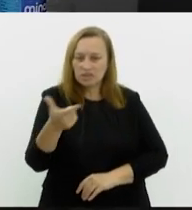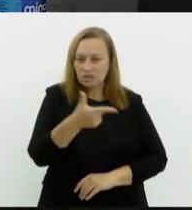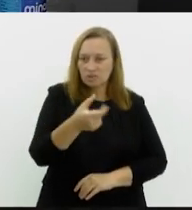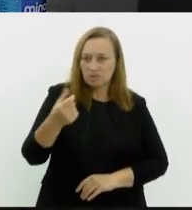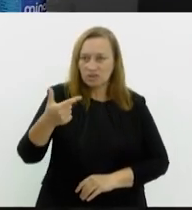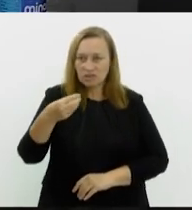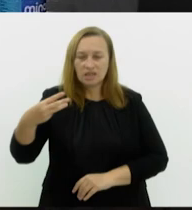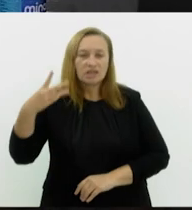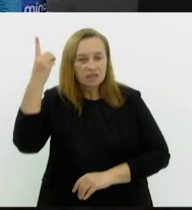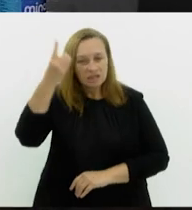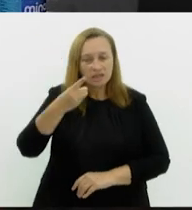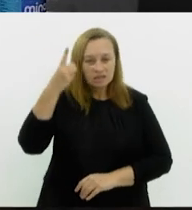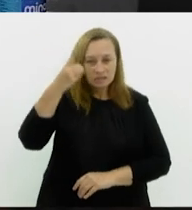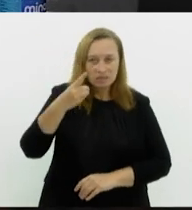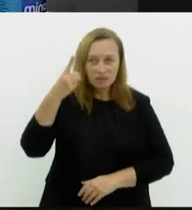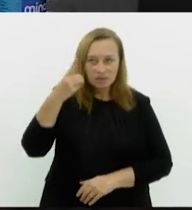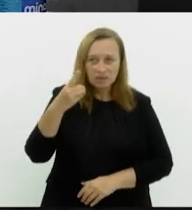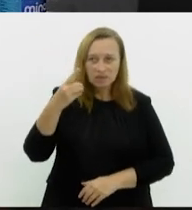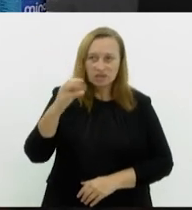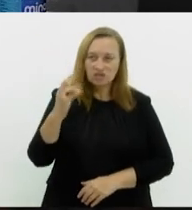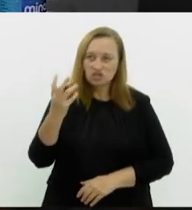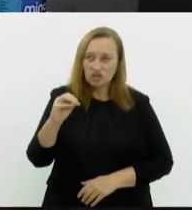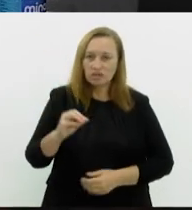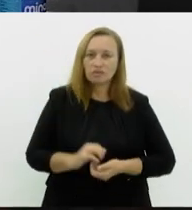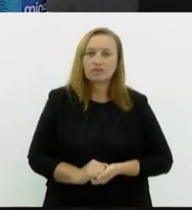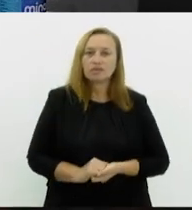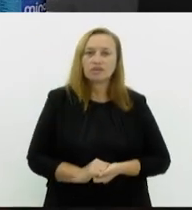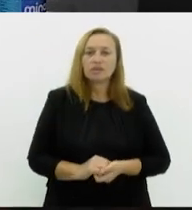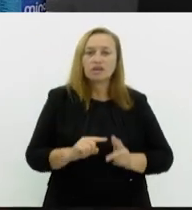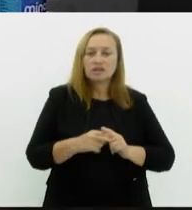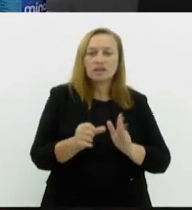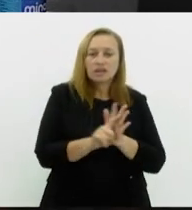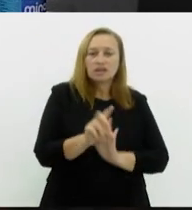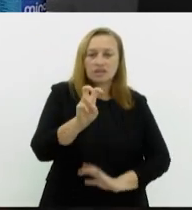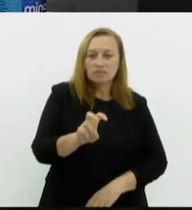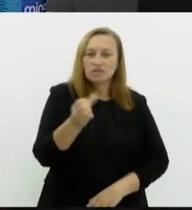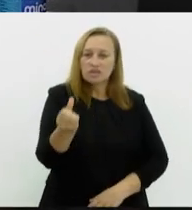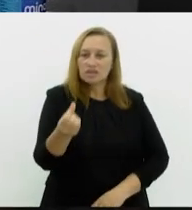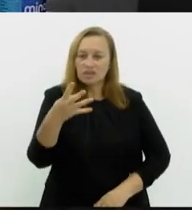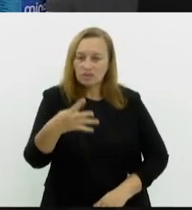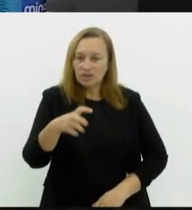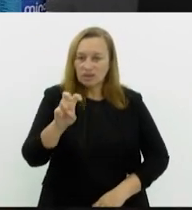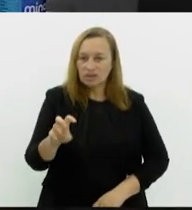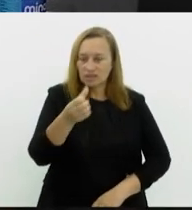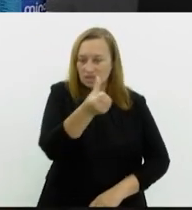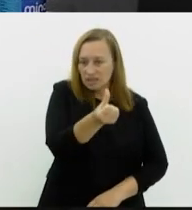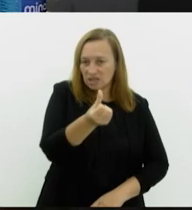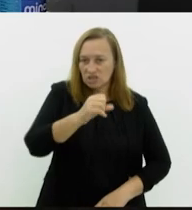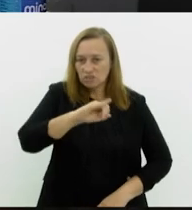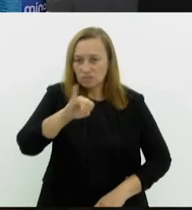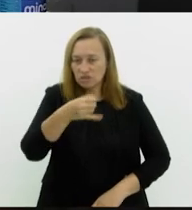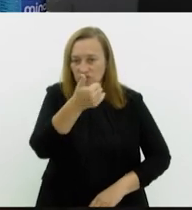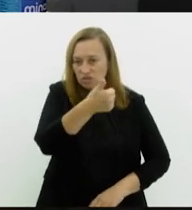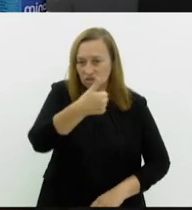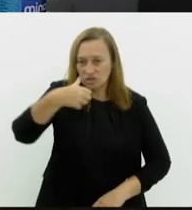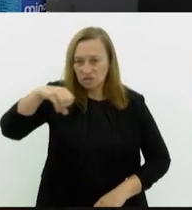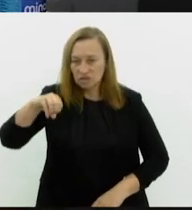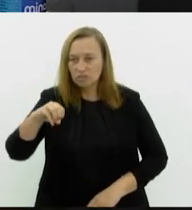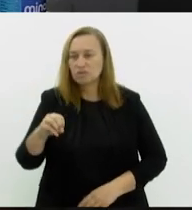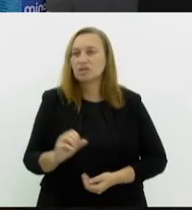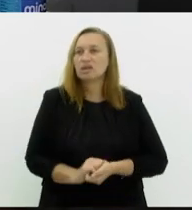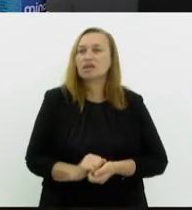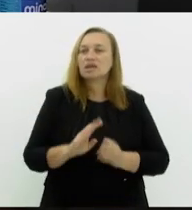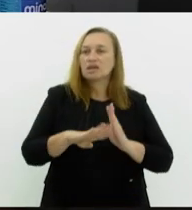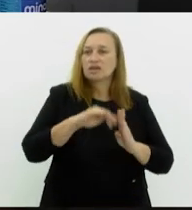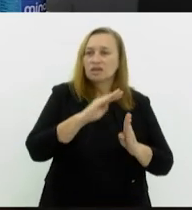2186/2023, de autoria do deputado Tiago Alhaço, que altera a lei 5.645, de 6 de janeiro de 2010, que inclui no